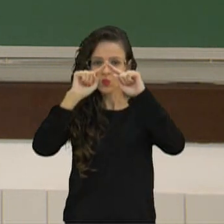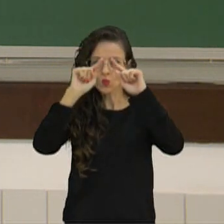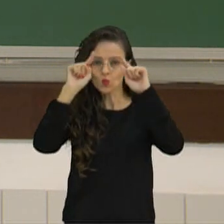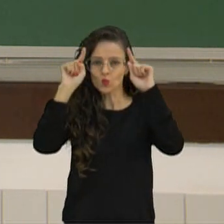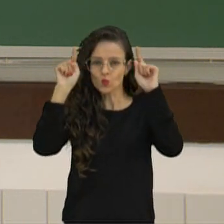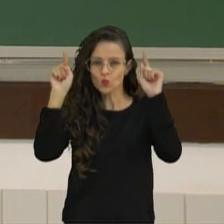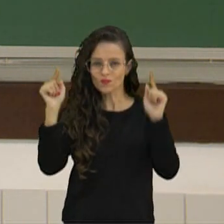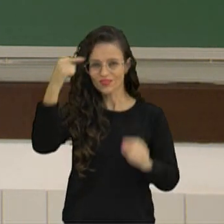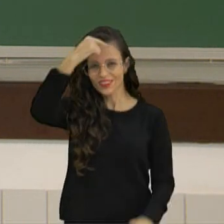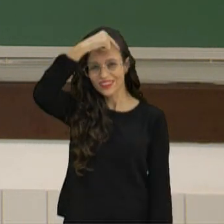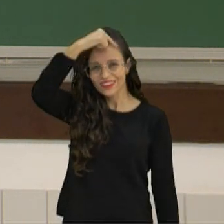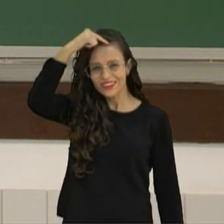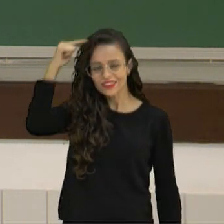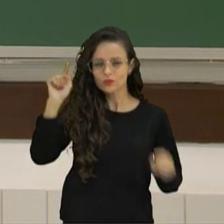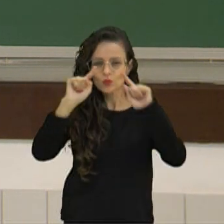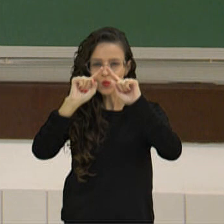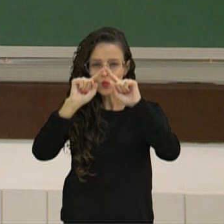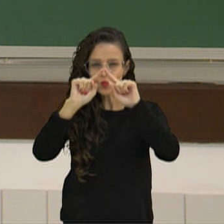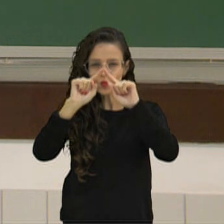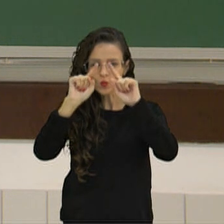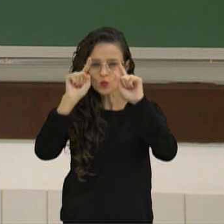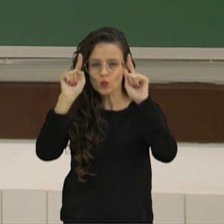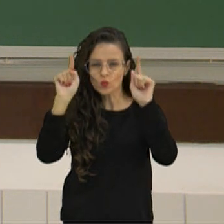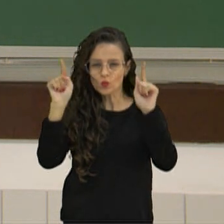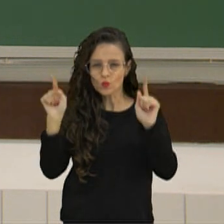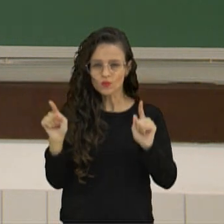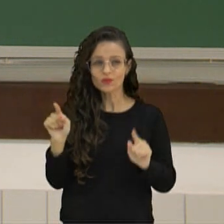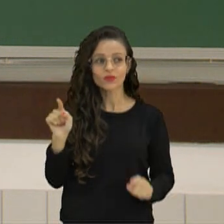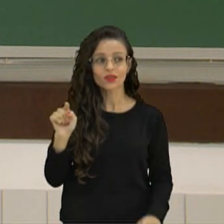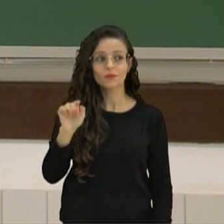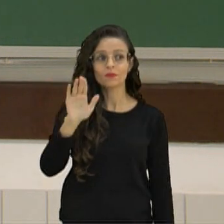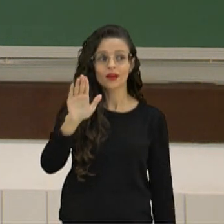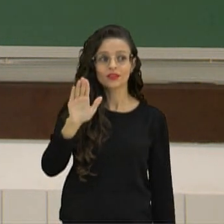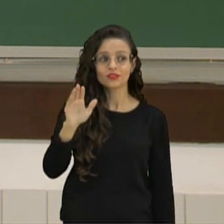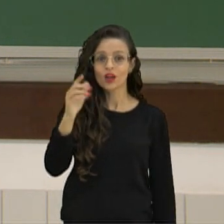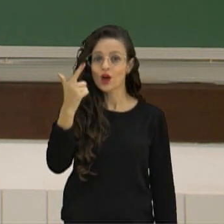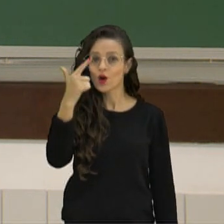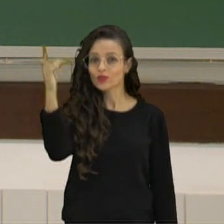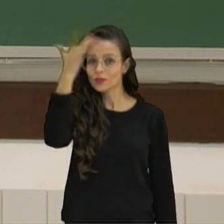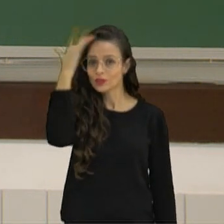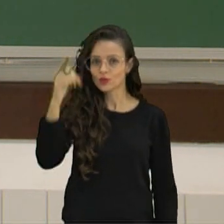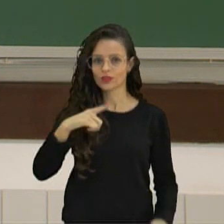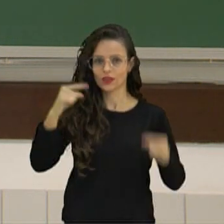ó, nessa linha final aqui do cabelo, enquanto outras têm um bico?